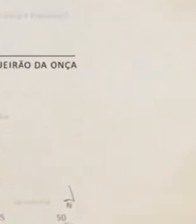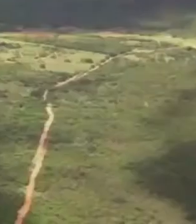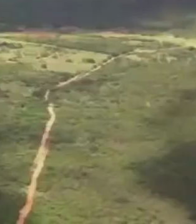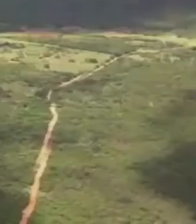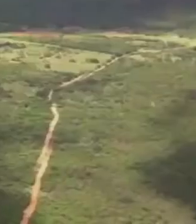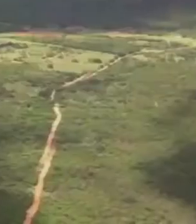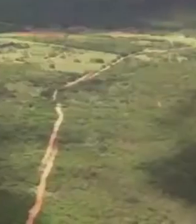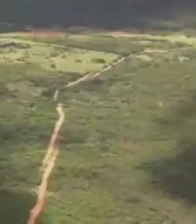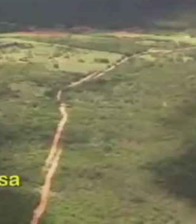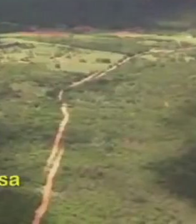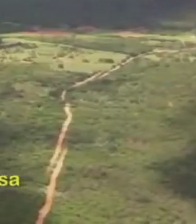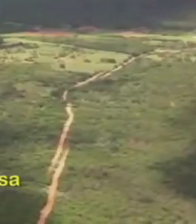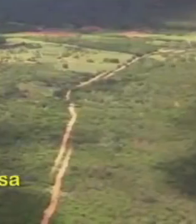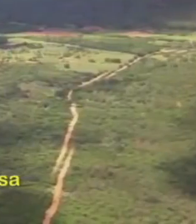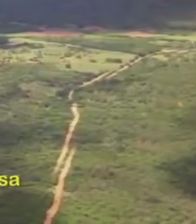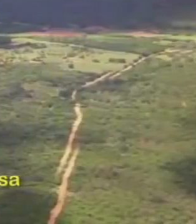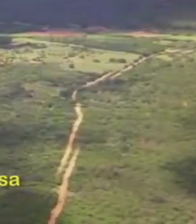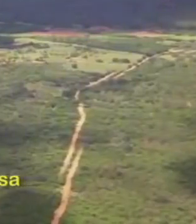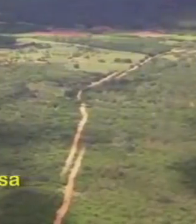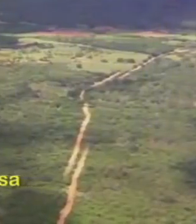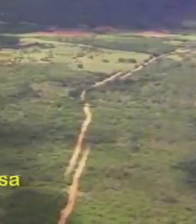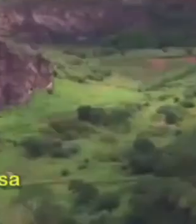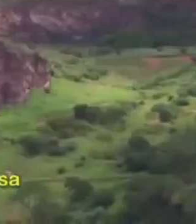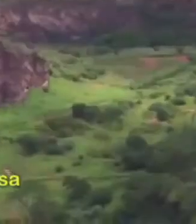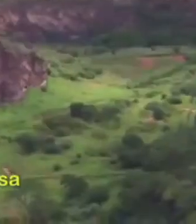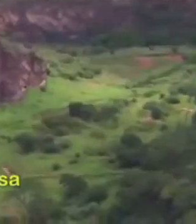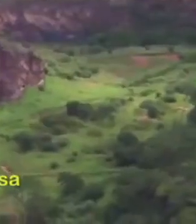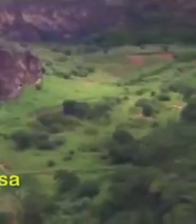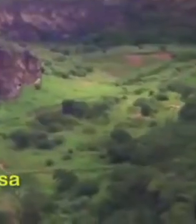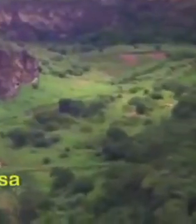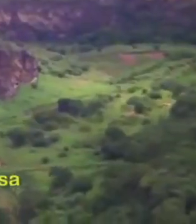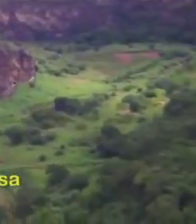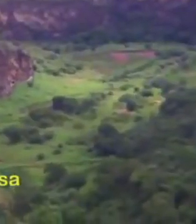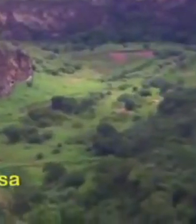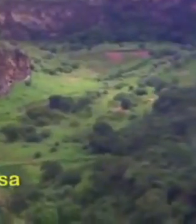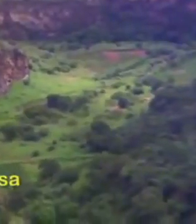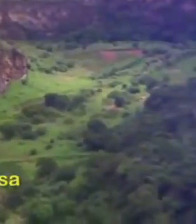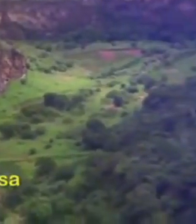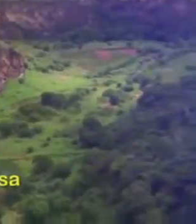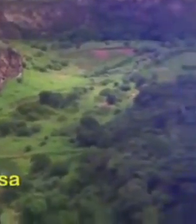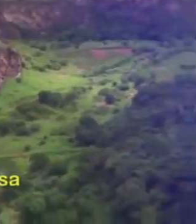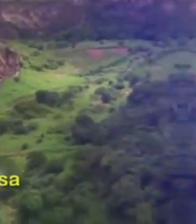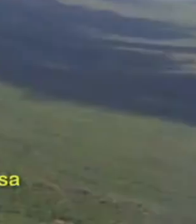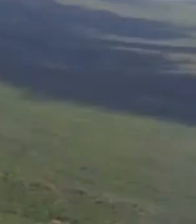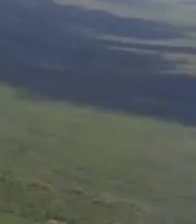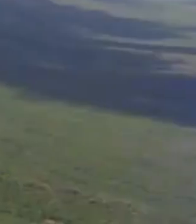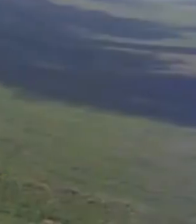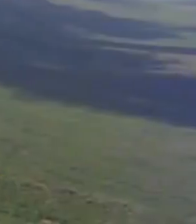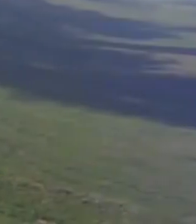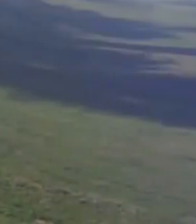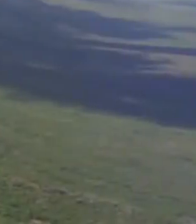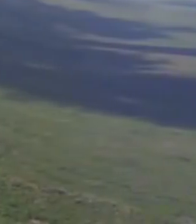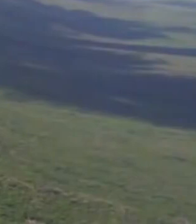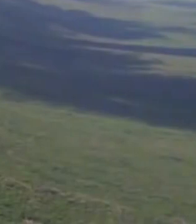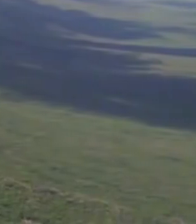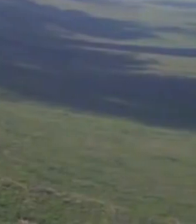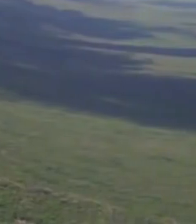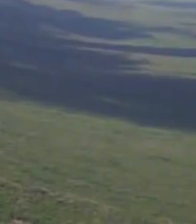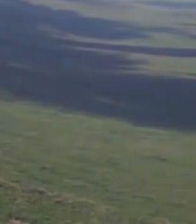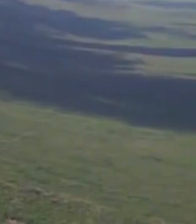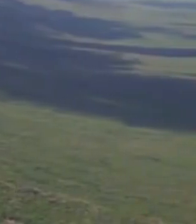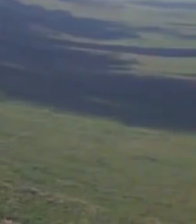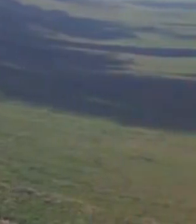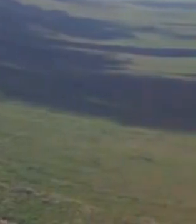Onça. As primeiras propostas de se proteger essa área inteira do Boqueirão da Onça tem em torno de